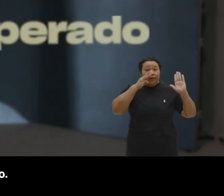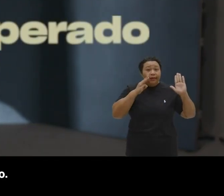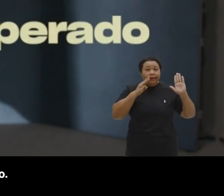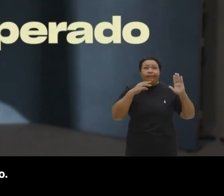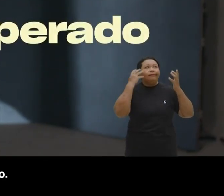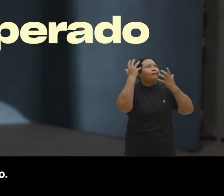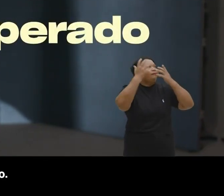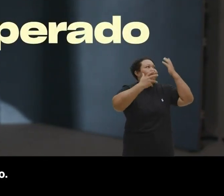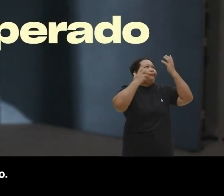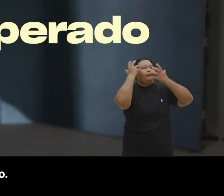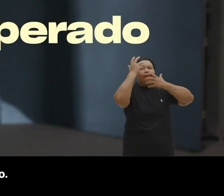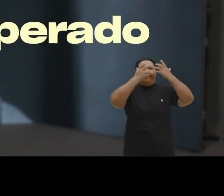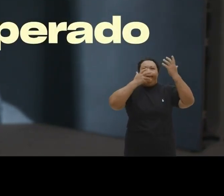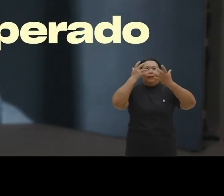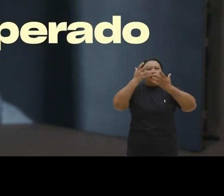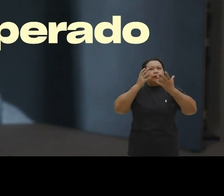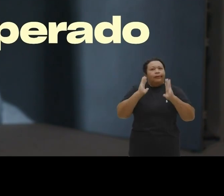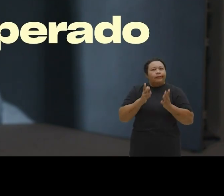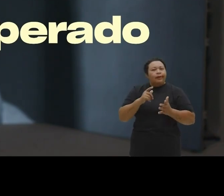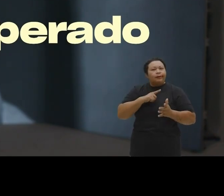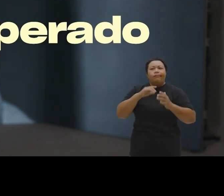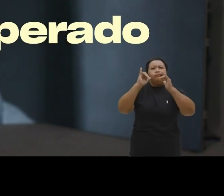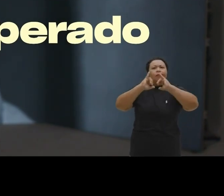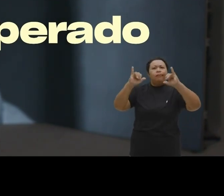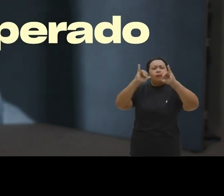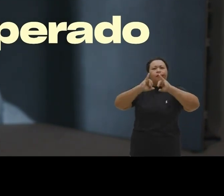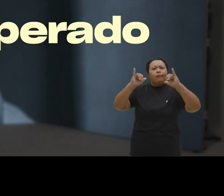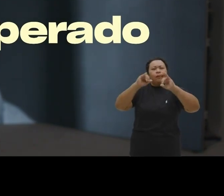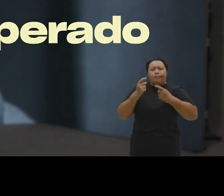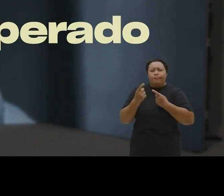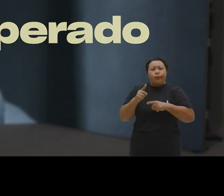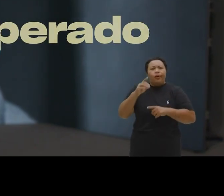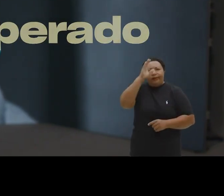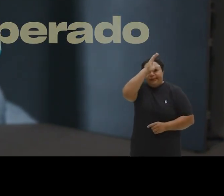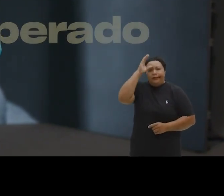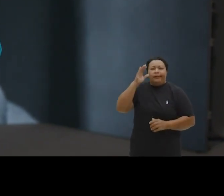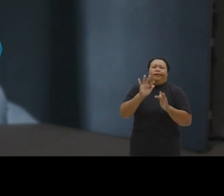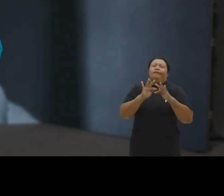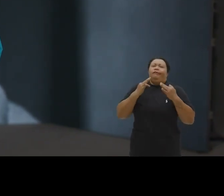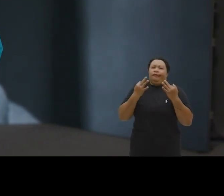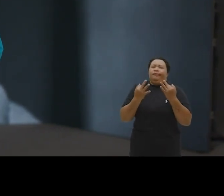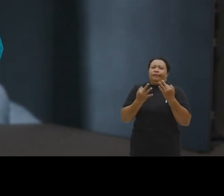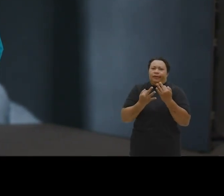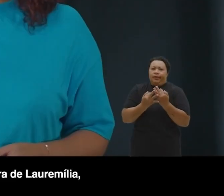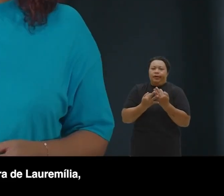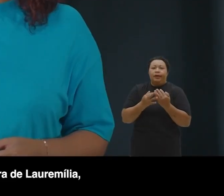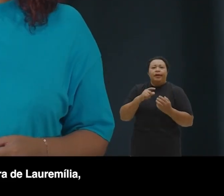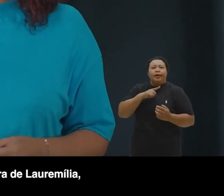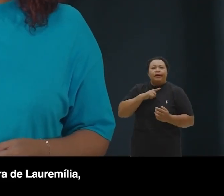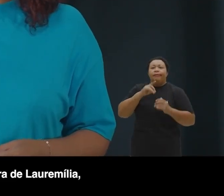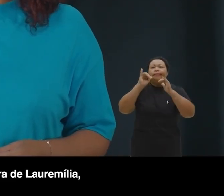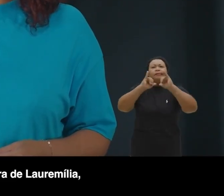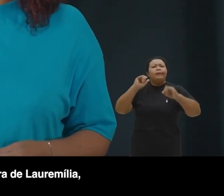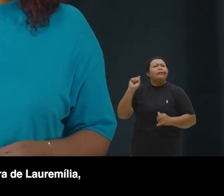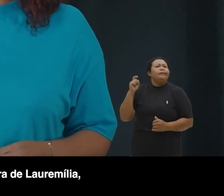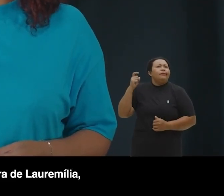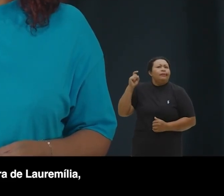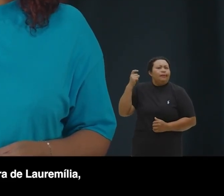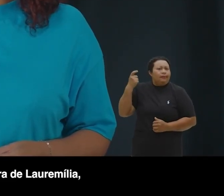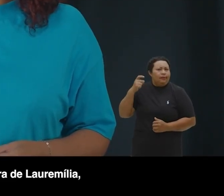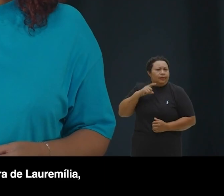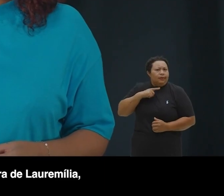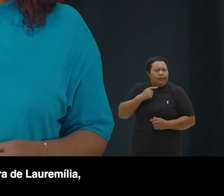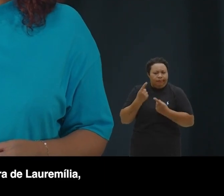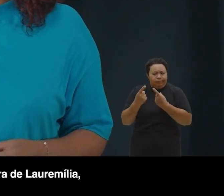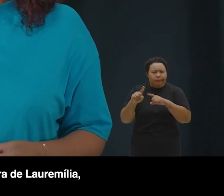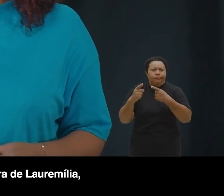Queiroga está desesperado. Ele tem usado sua propaganda para atacar Cícero e sua família, recorrendo a reportagens